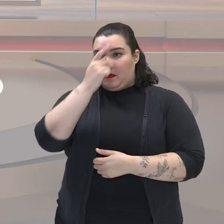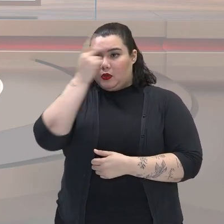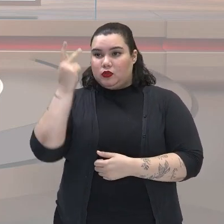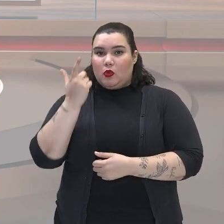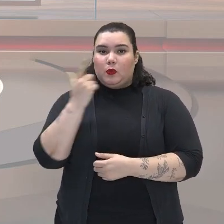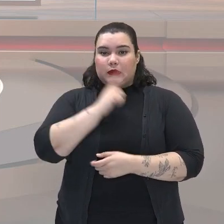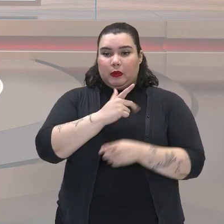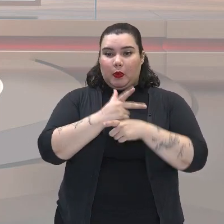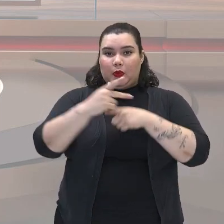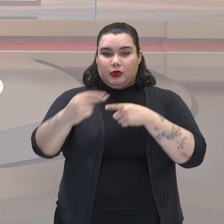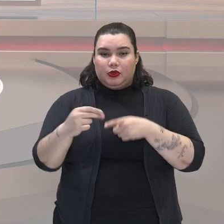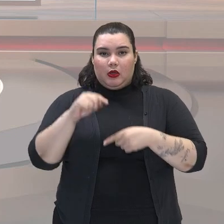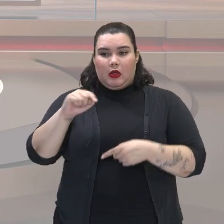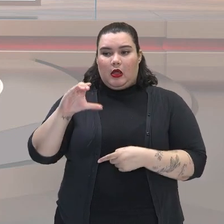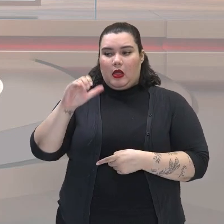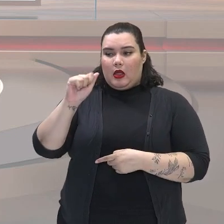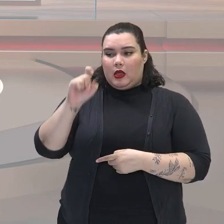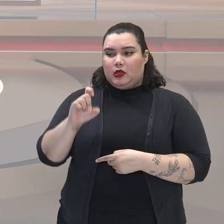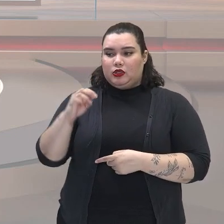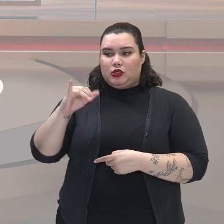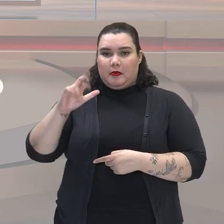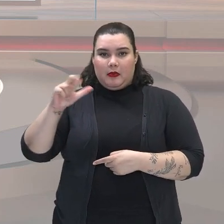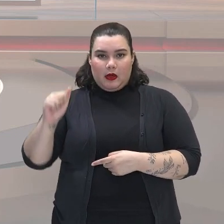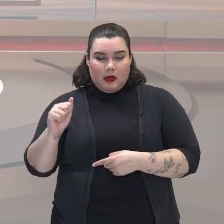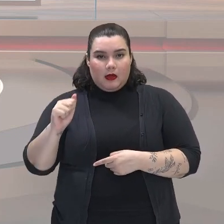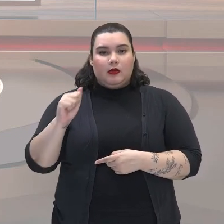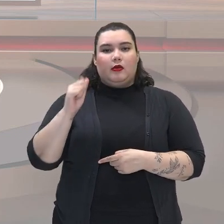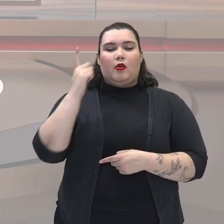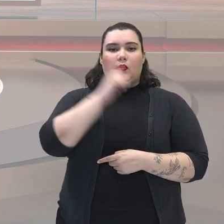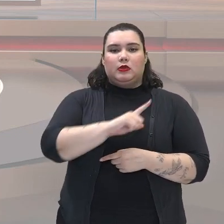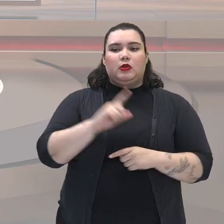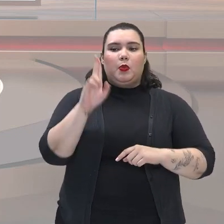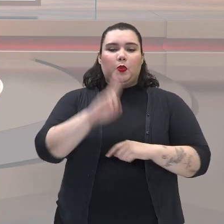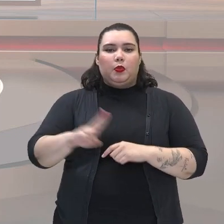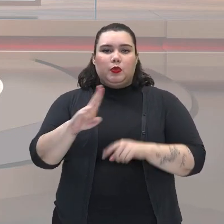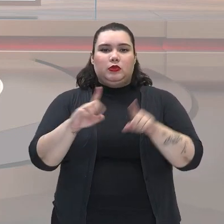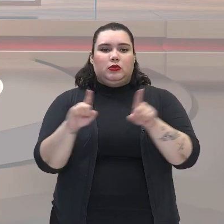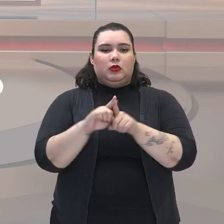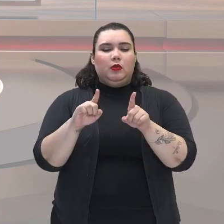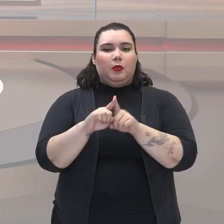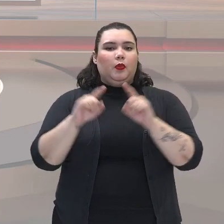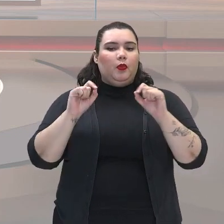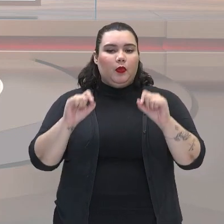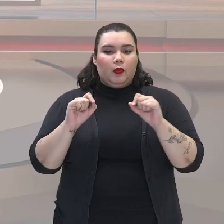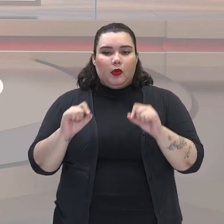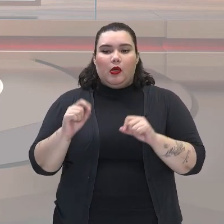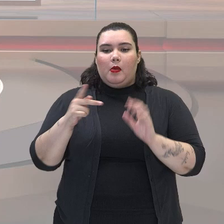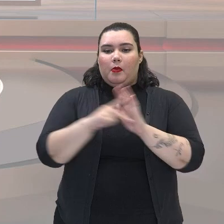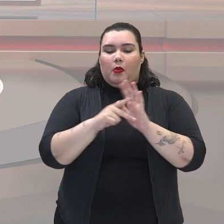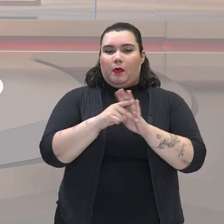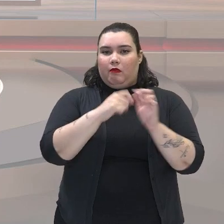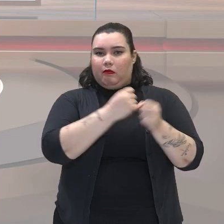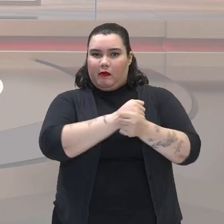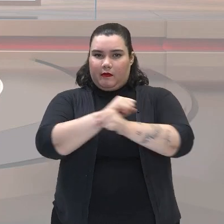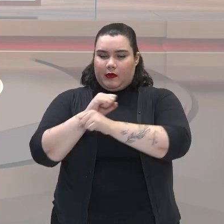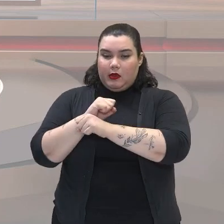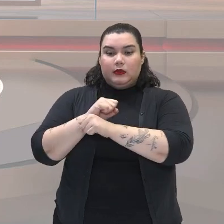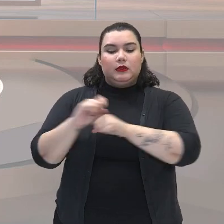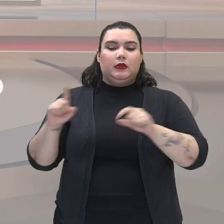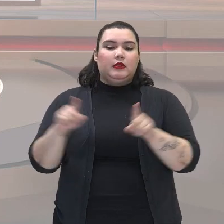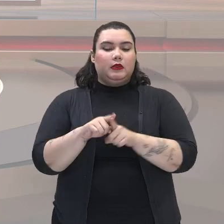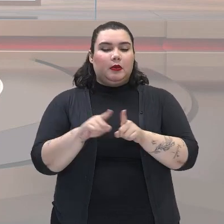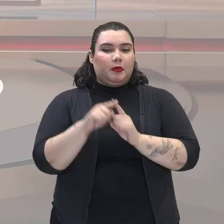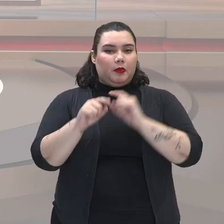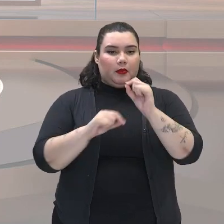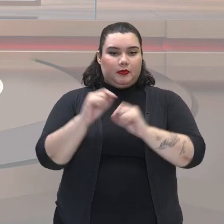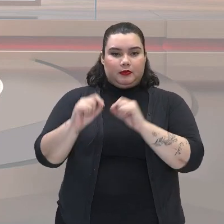da Caxemira, seja a Índia ou o Paquistão, vai botar as mãos em um ponto estratégico de defesa, como